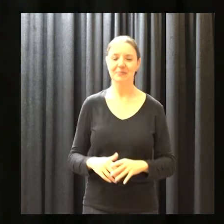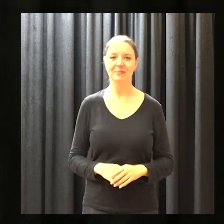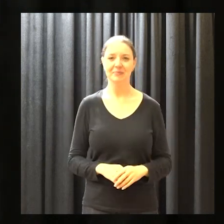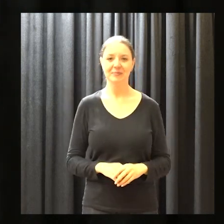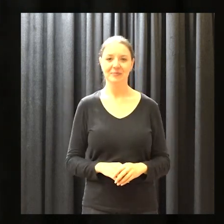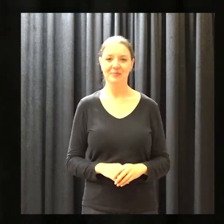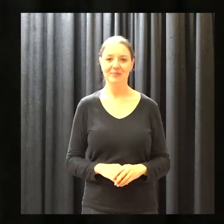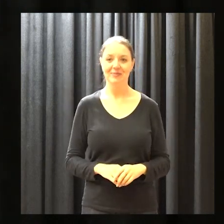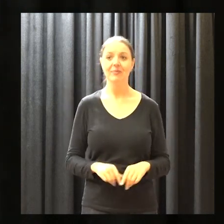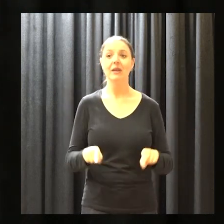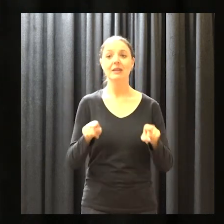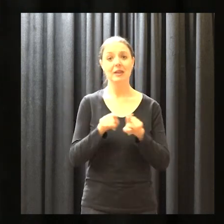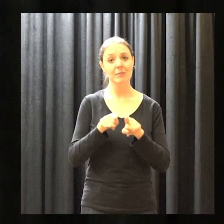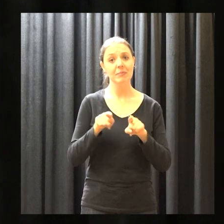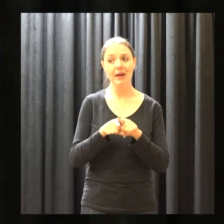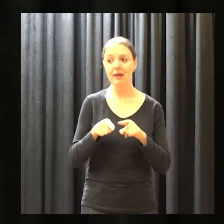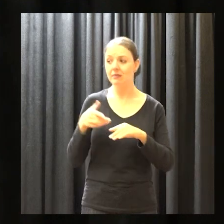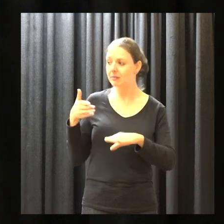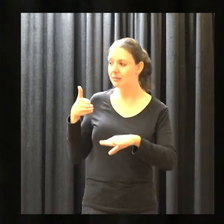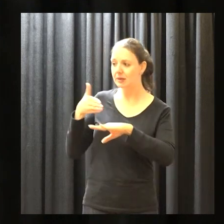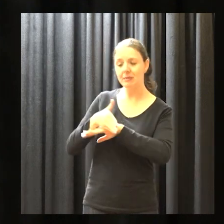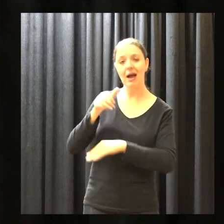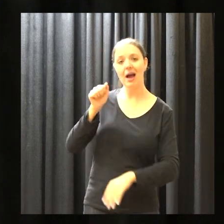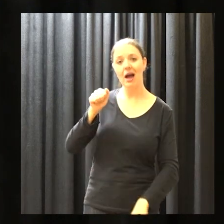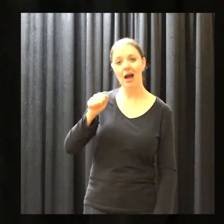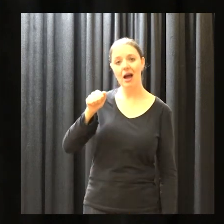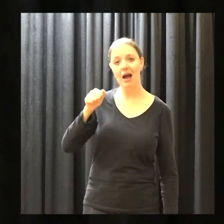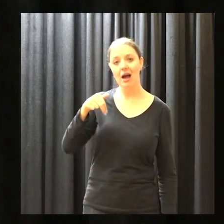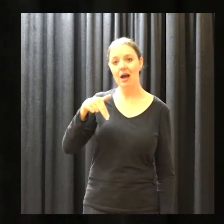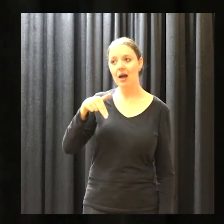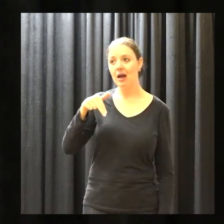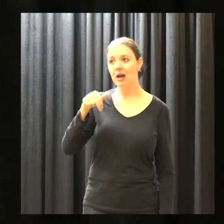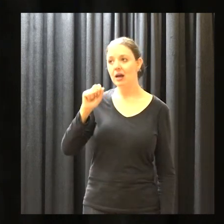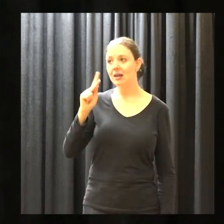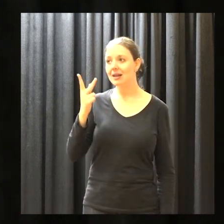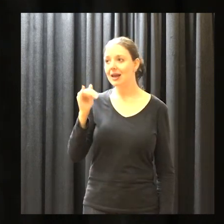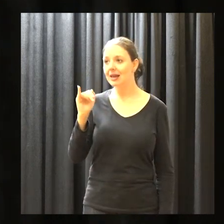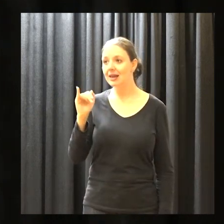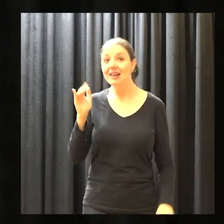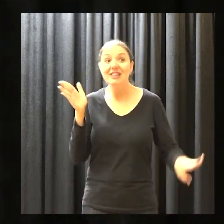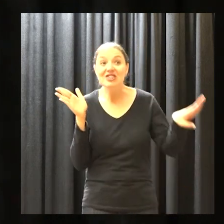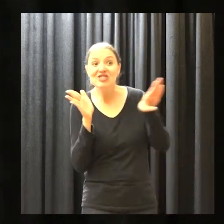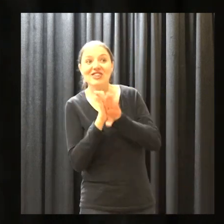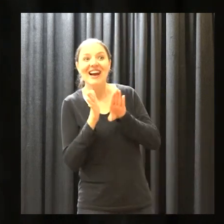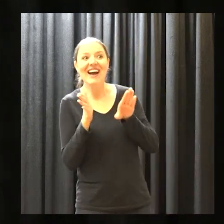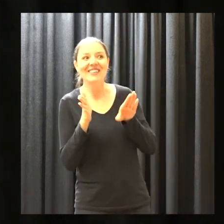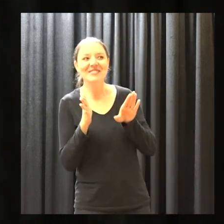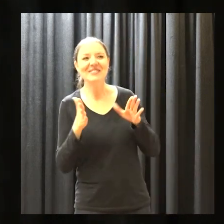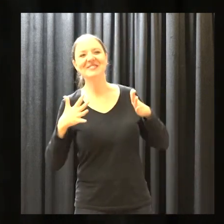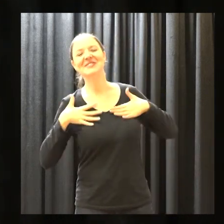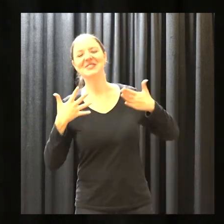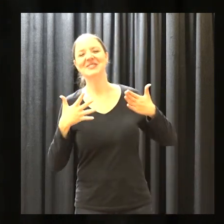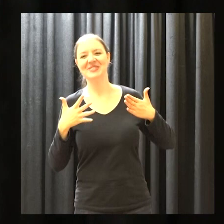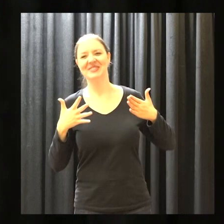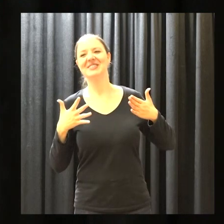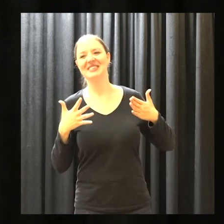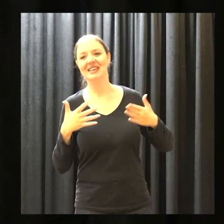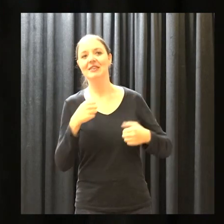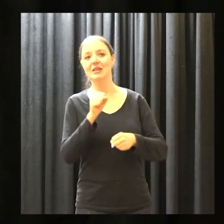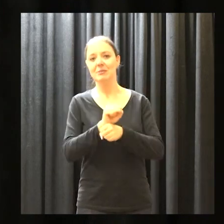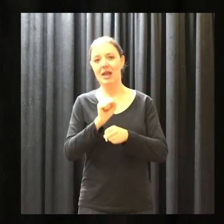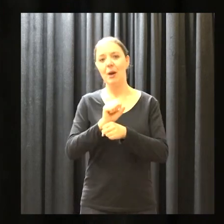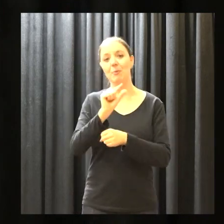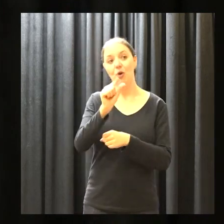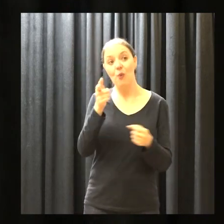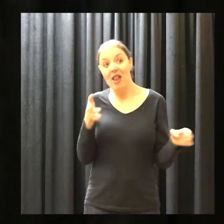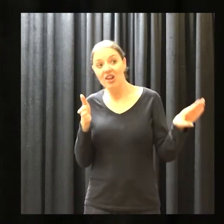Teríamos também nessa mesa a Anaí, mas chegou? Está chegando. Que está chegando, então eu vou aguardar para